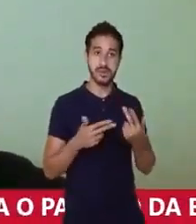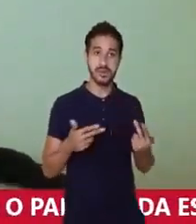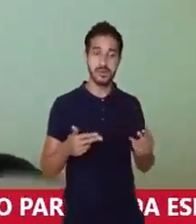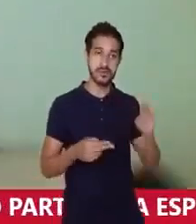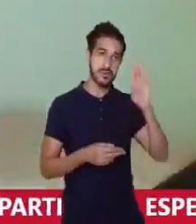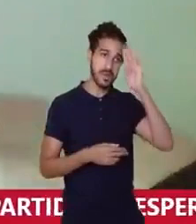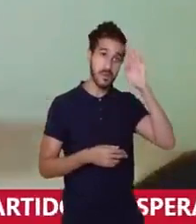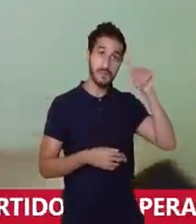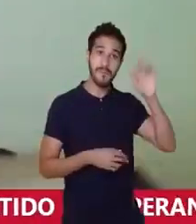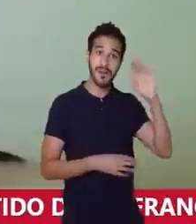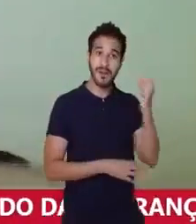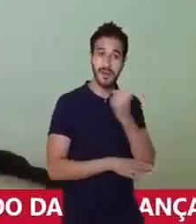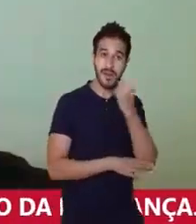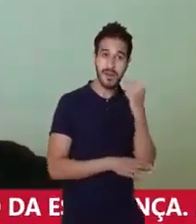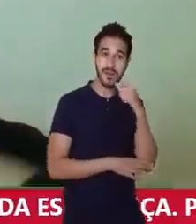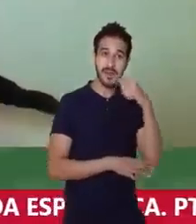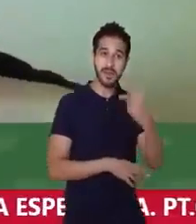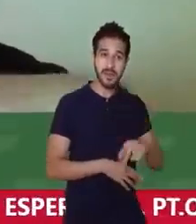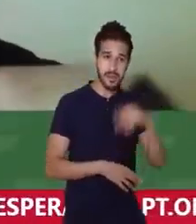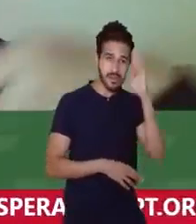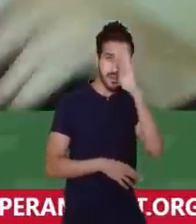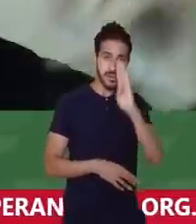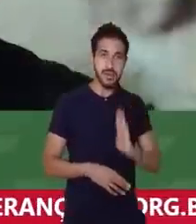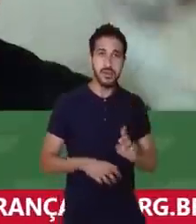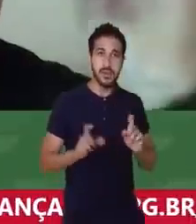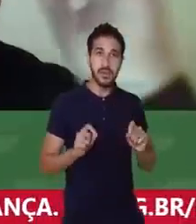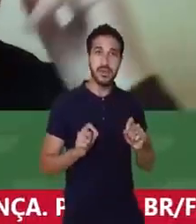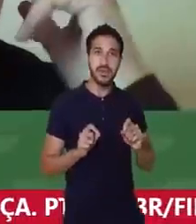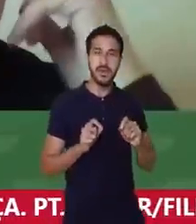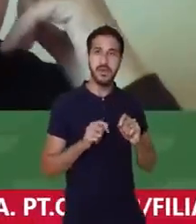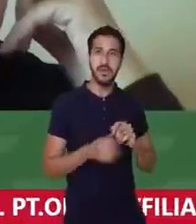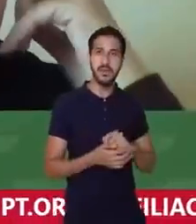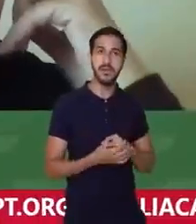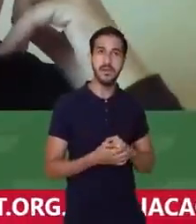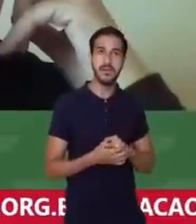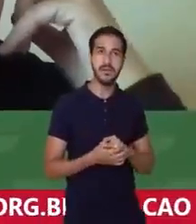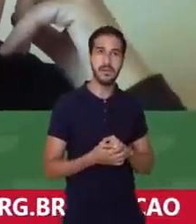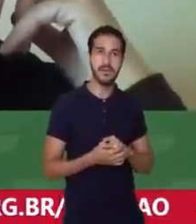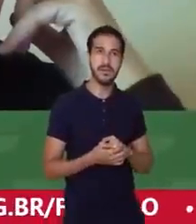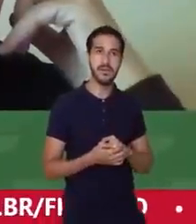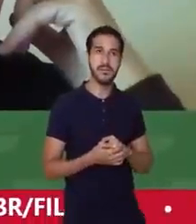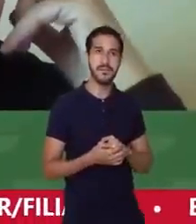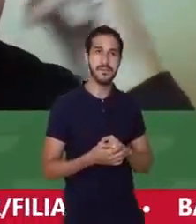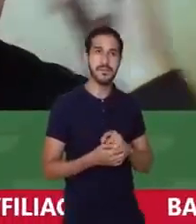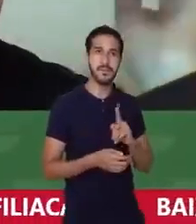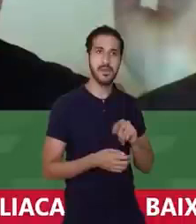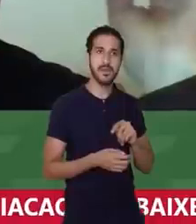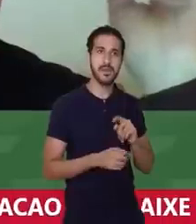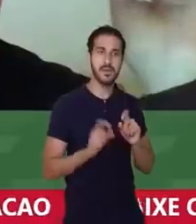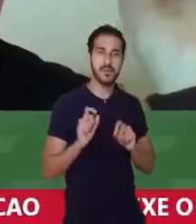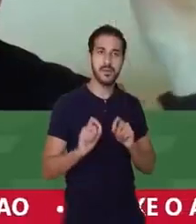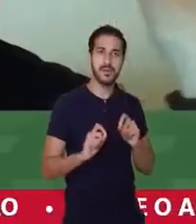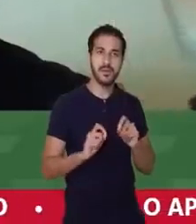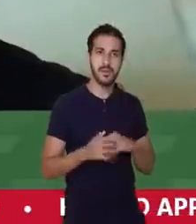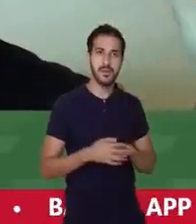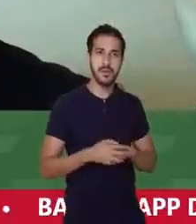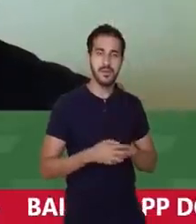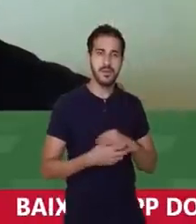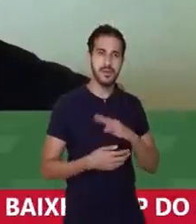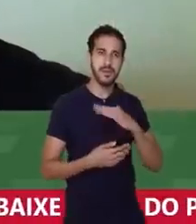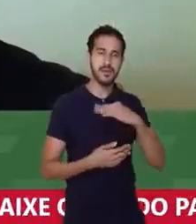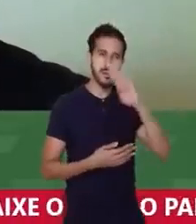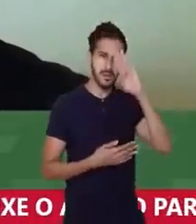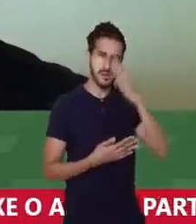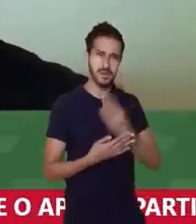questões mais graves do Brasil, tá, é essa repercussão ainda da